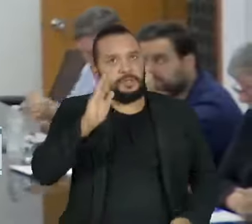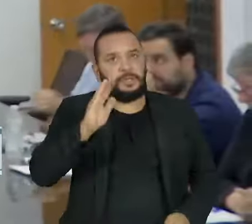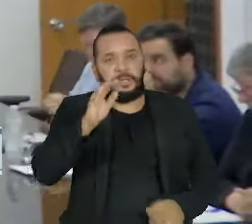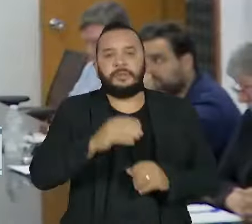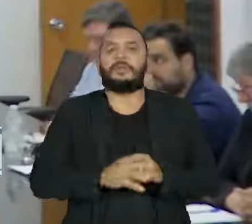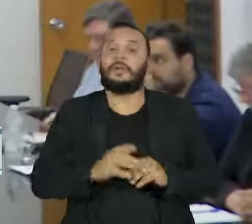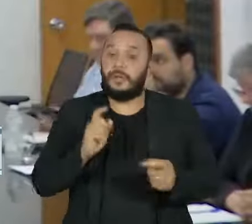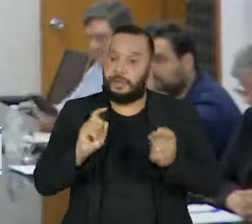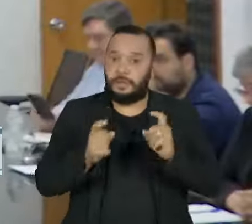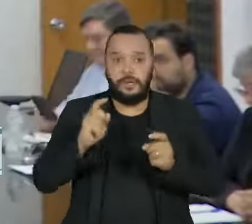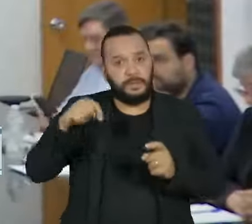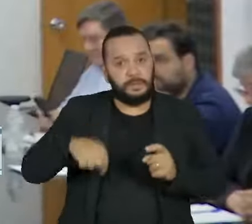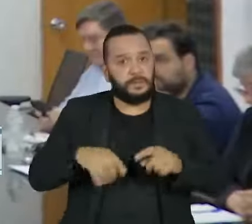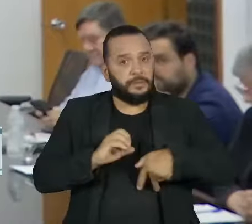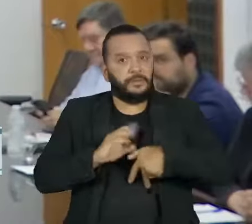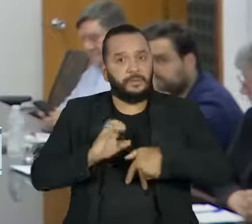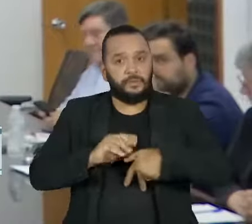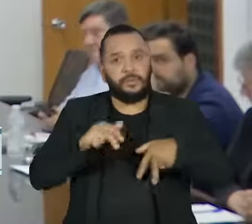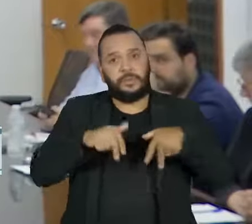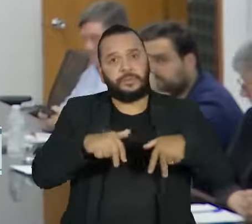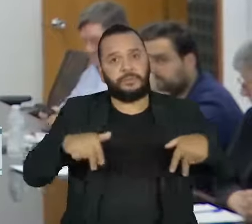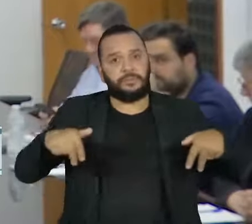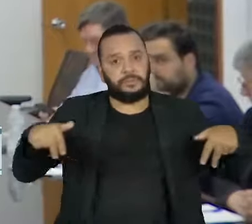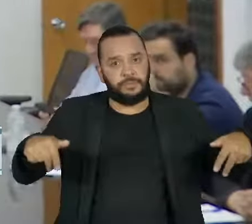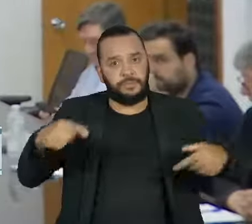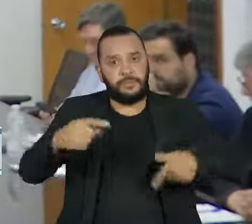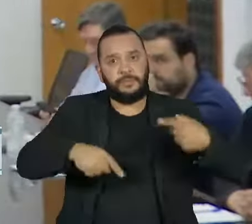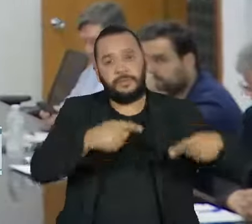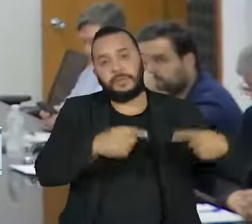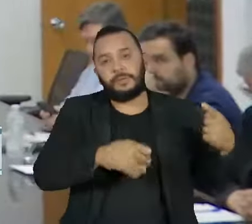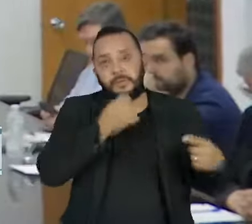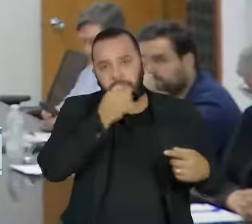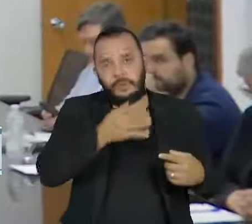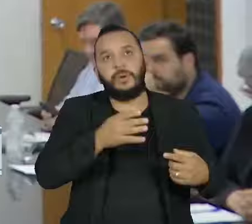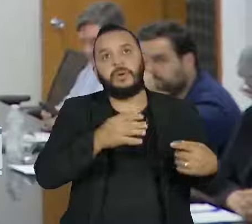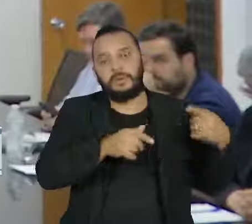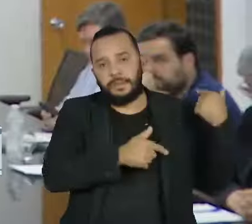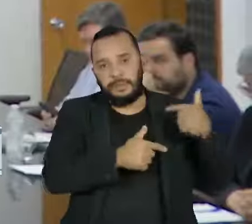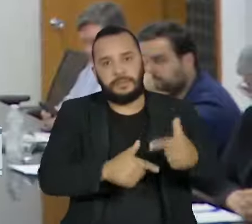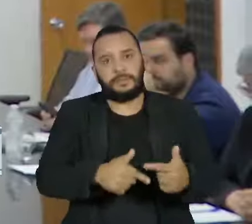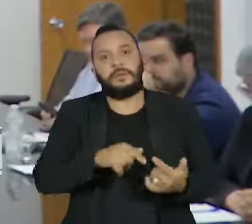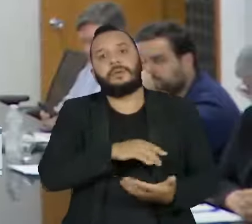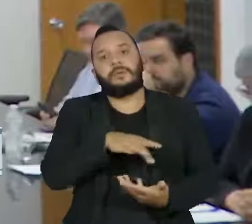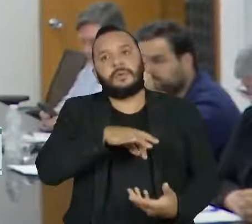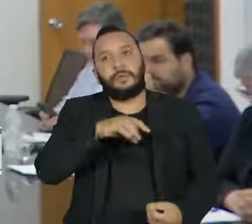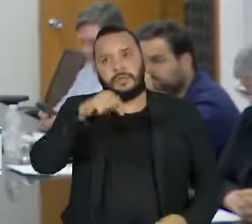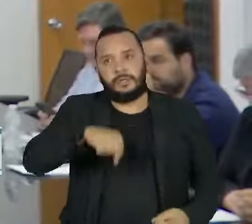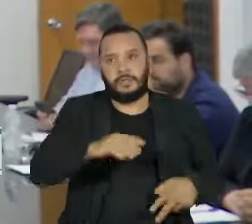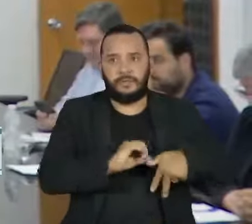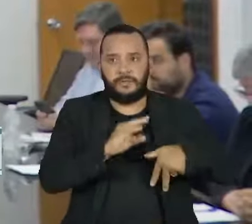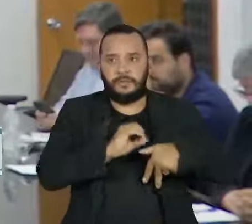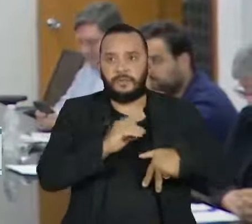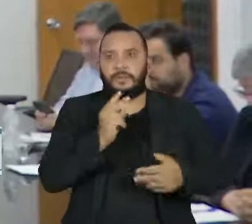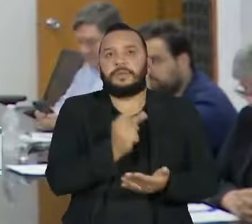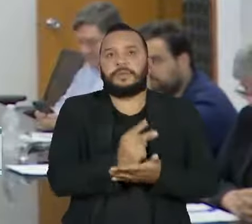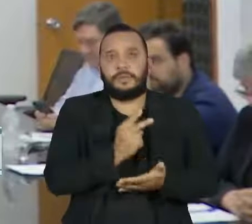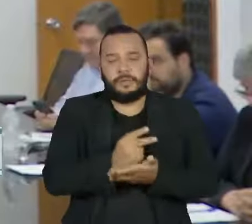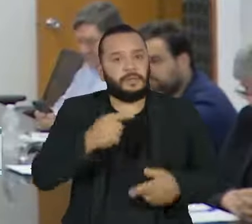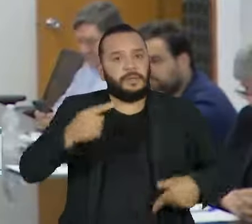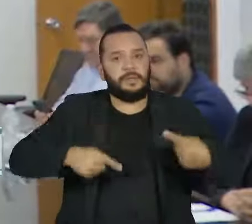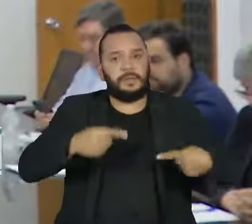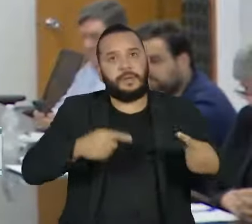aqui, promovida pela TV Cultura, só reforça a tradição democrática da TV Cultura, que sempre sediou